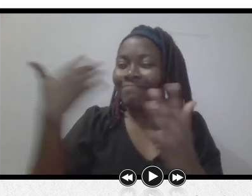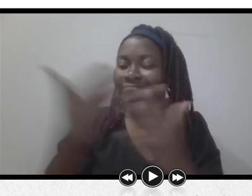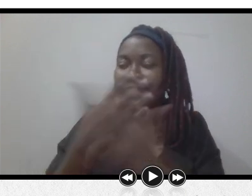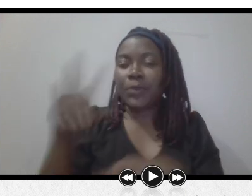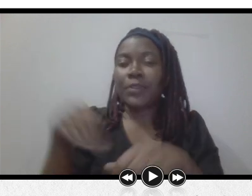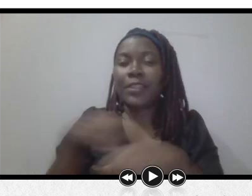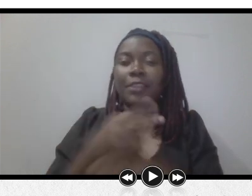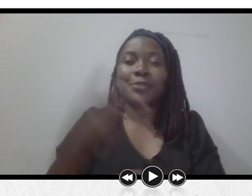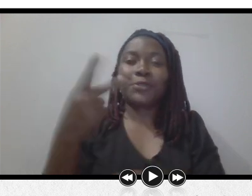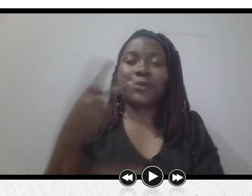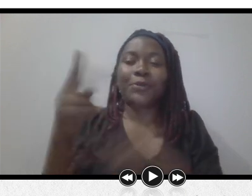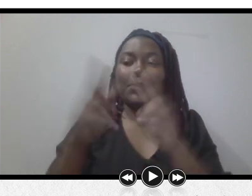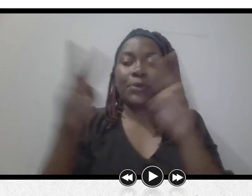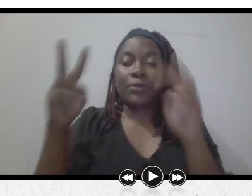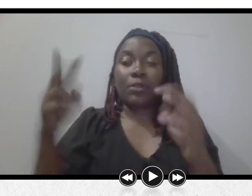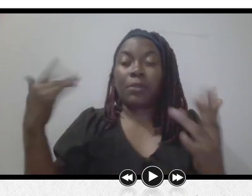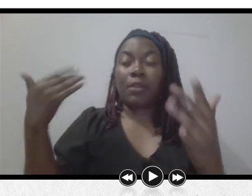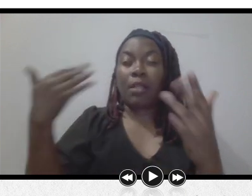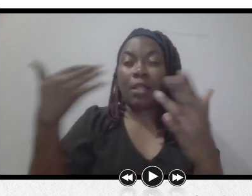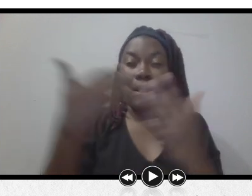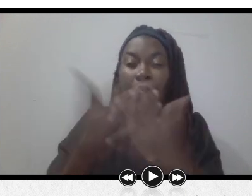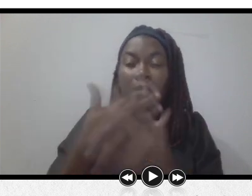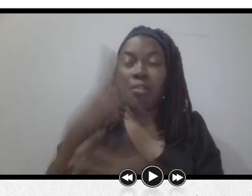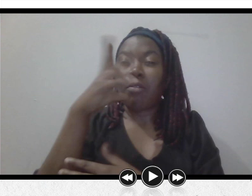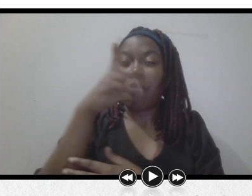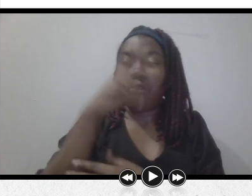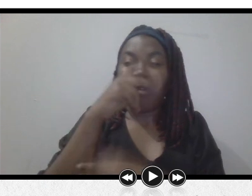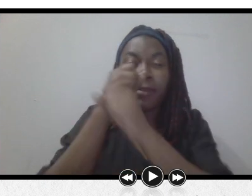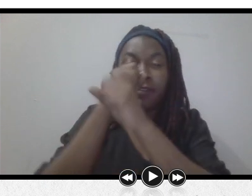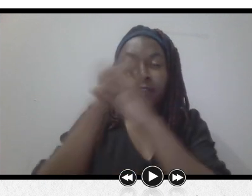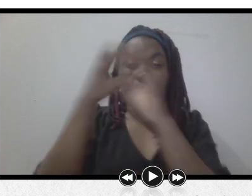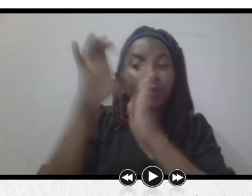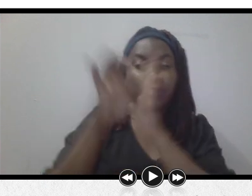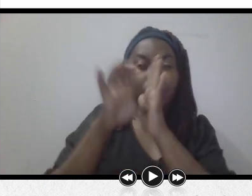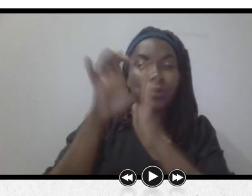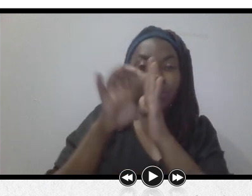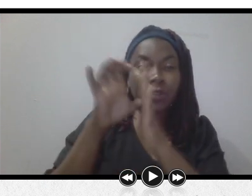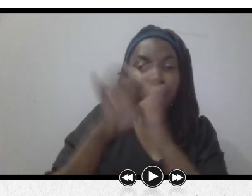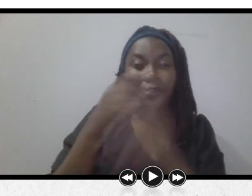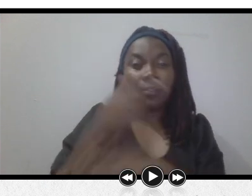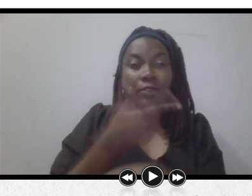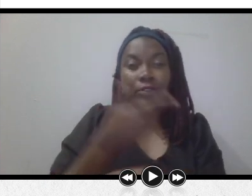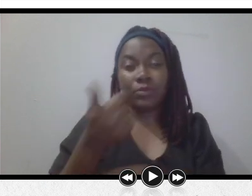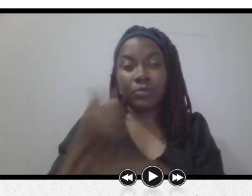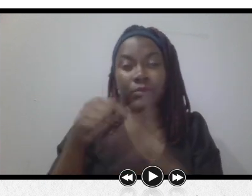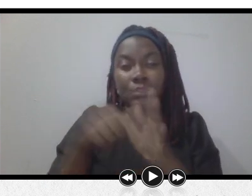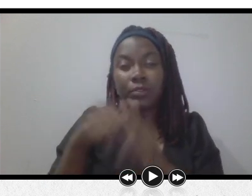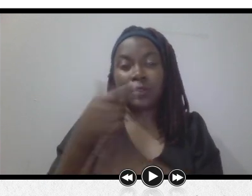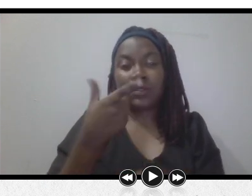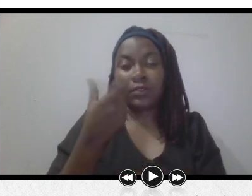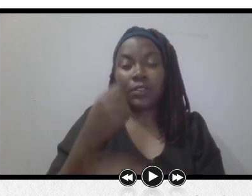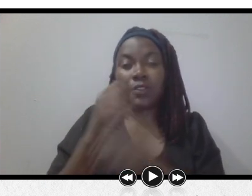segundo tópico, né, que a longa tramitação entre a previsão constitucional, o artigo 21, inciso 20, né,